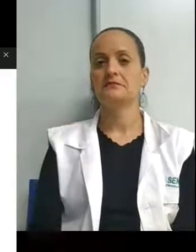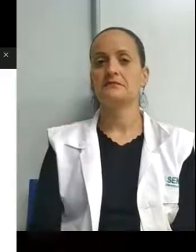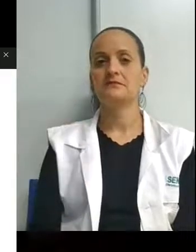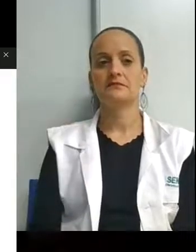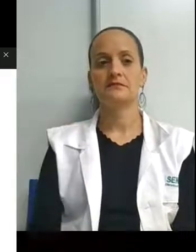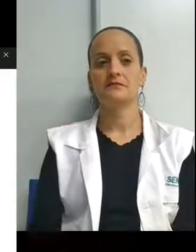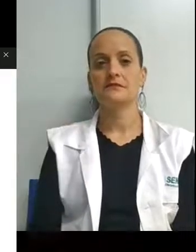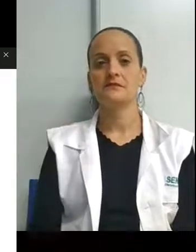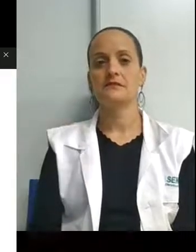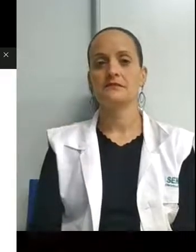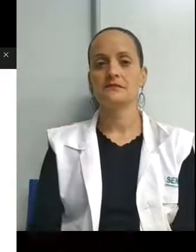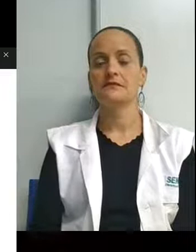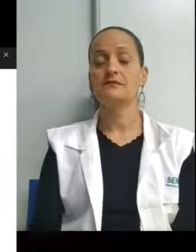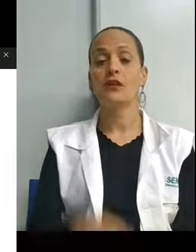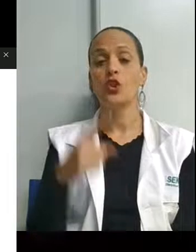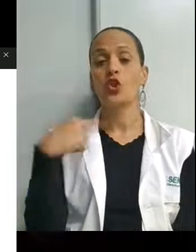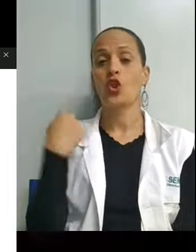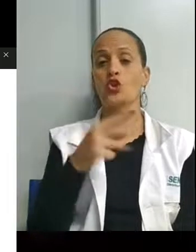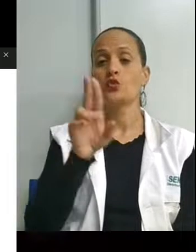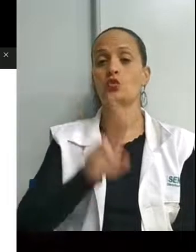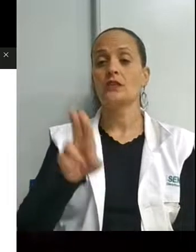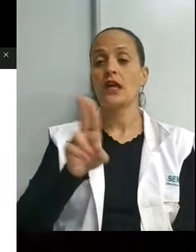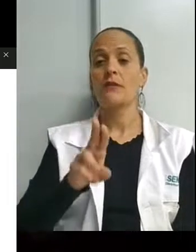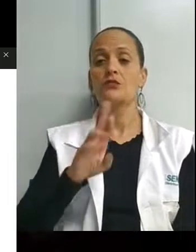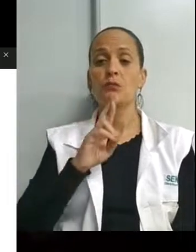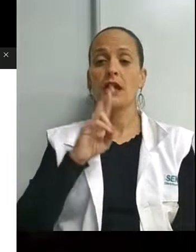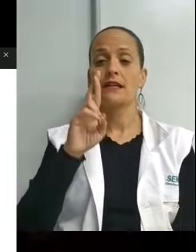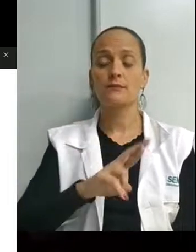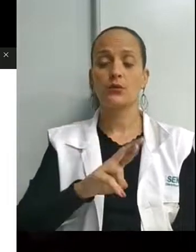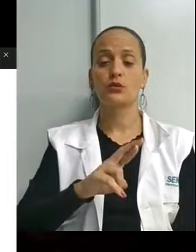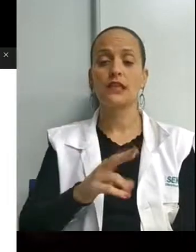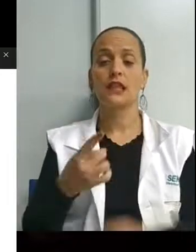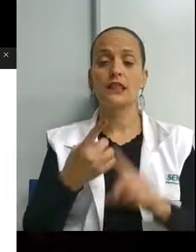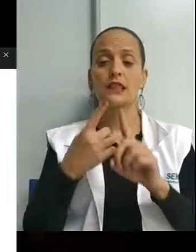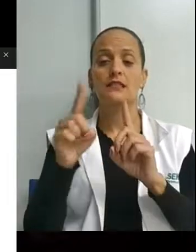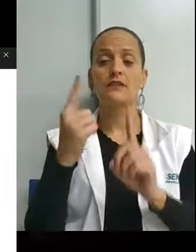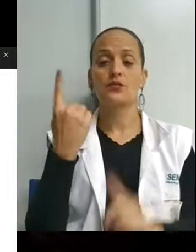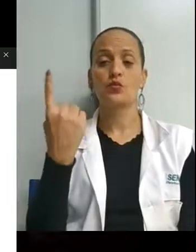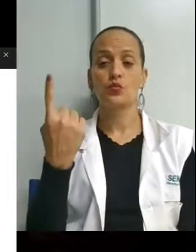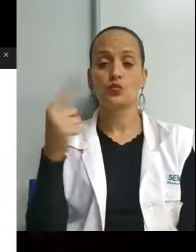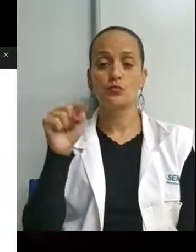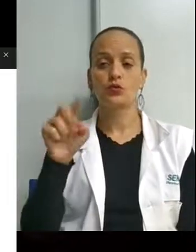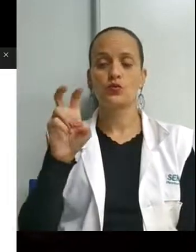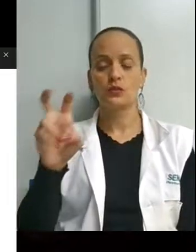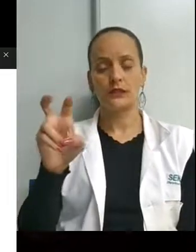usou também lá no desafio 5 da SAP 1. Então, vou copiar esse triângulo aqui.